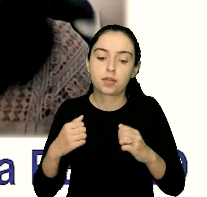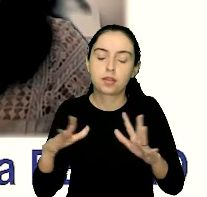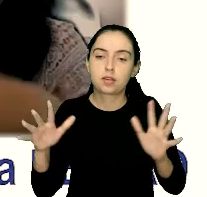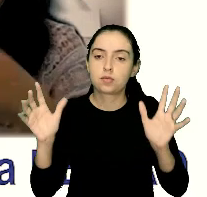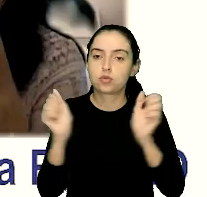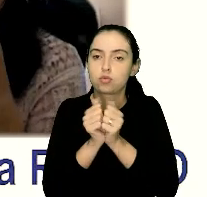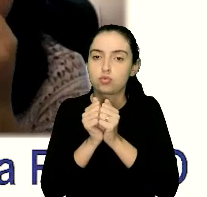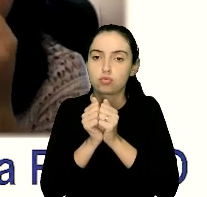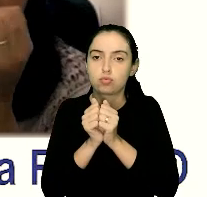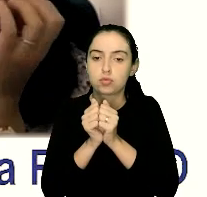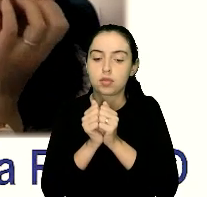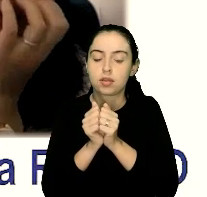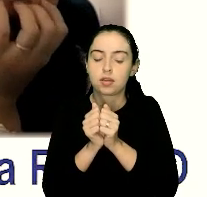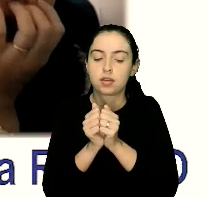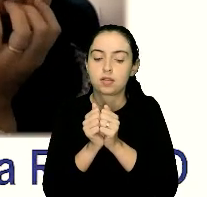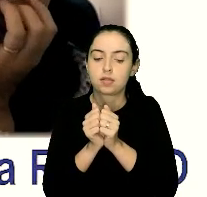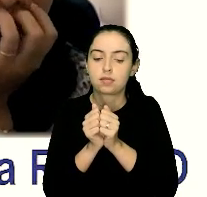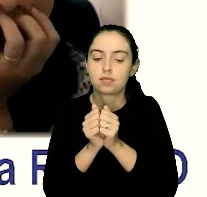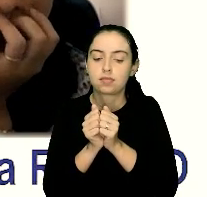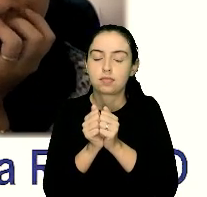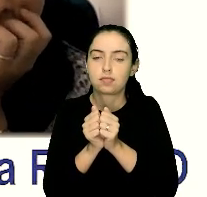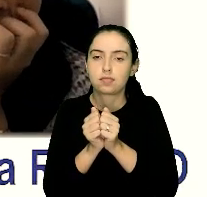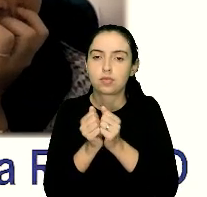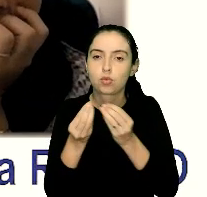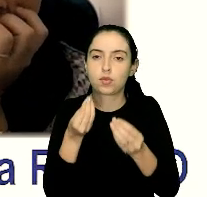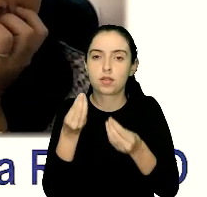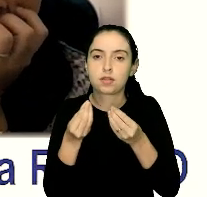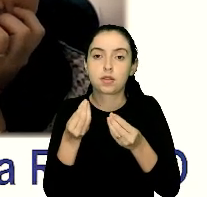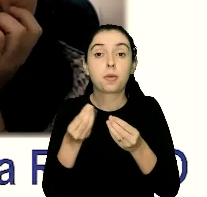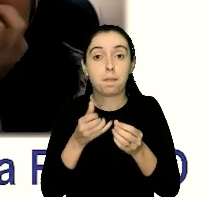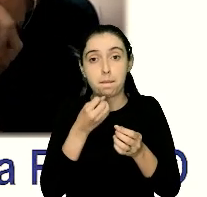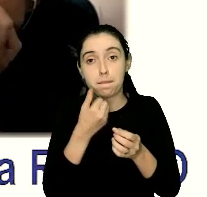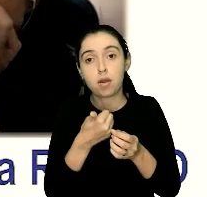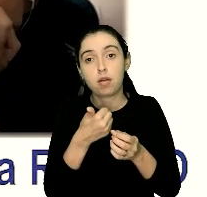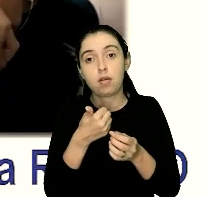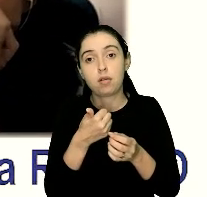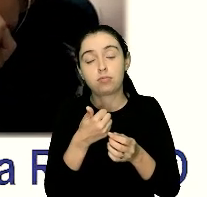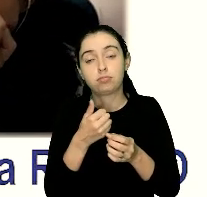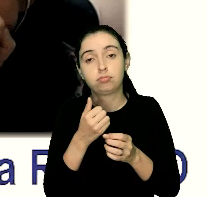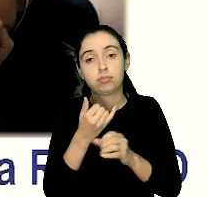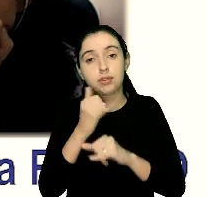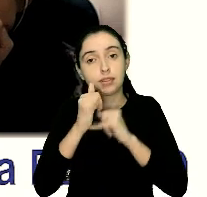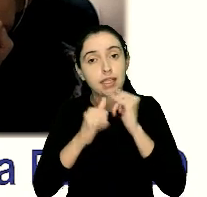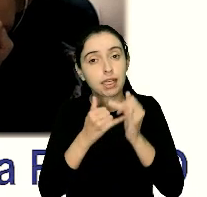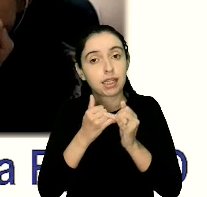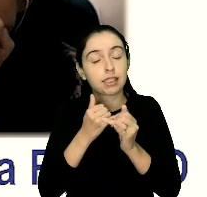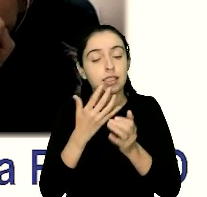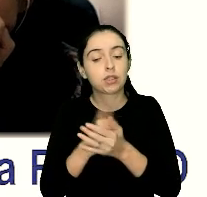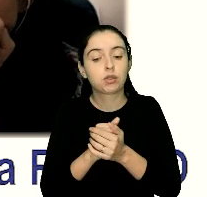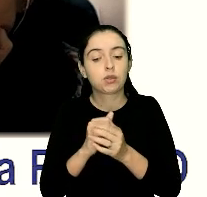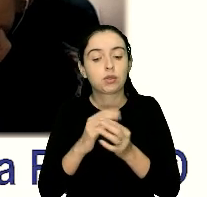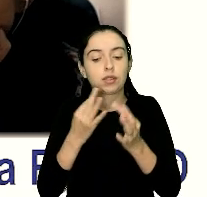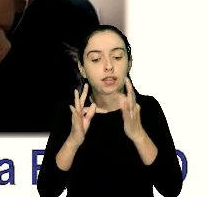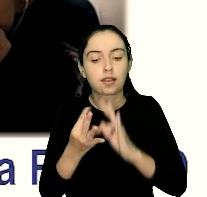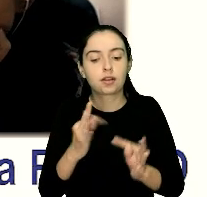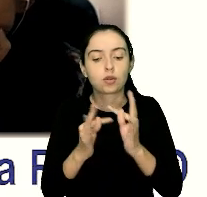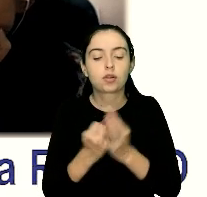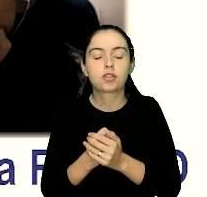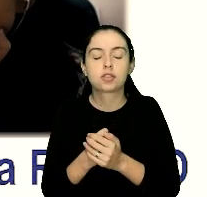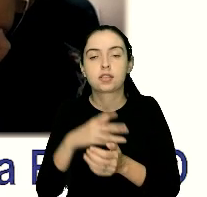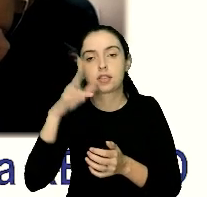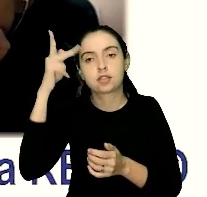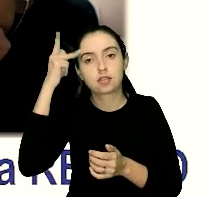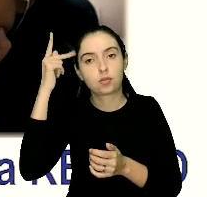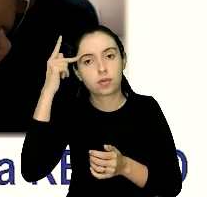um fator positivo, né, da tecnologia. São Paulo e Mato Grosso do Sul, e não sei se